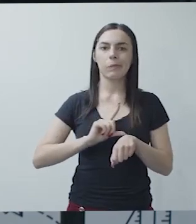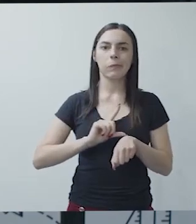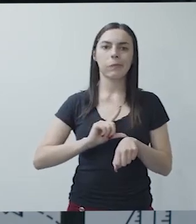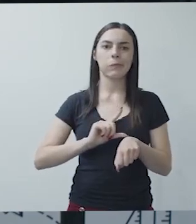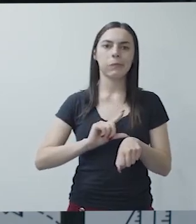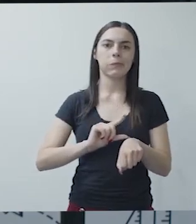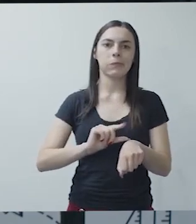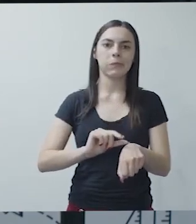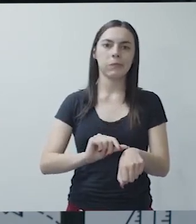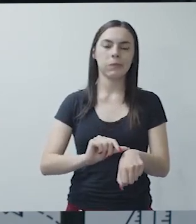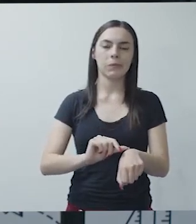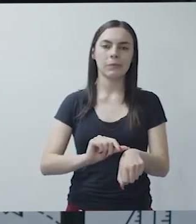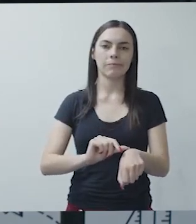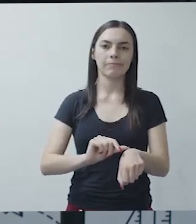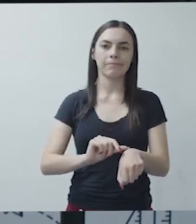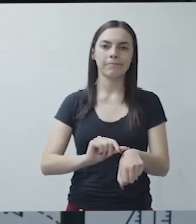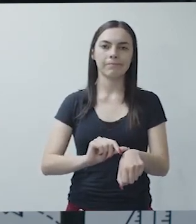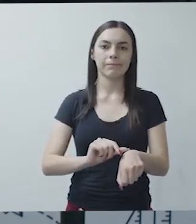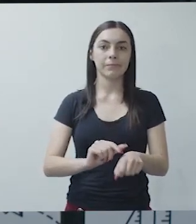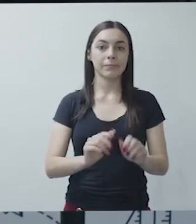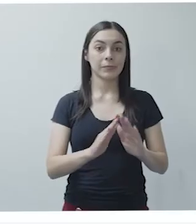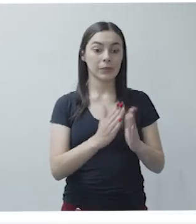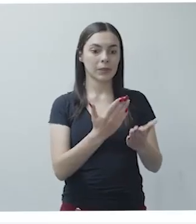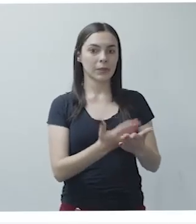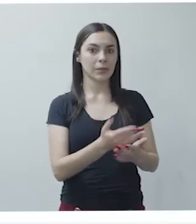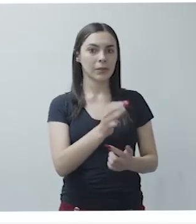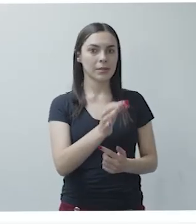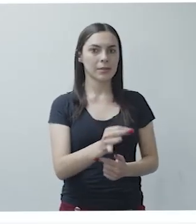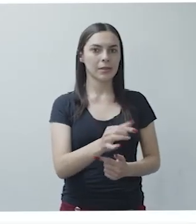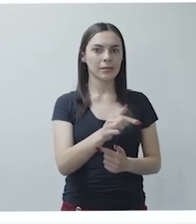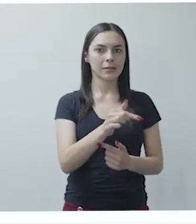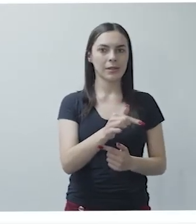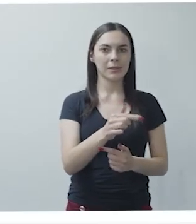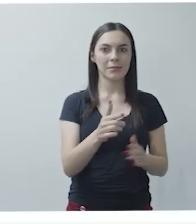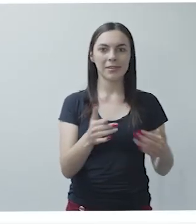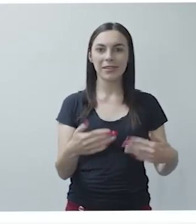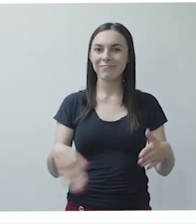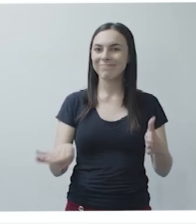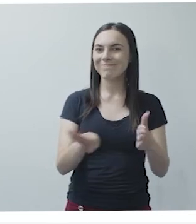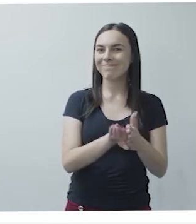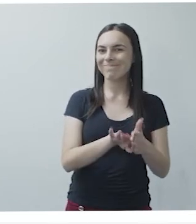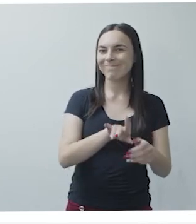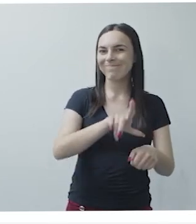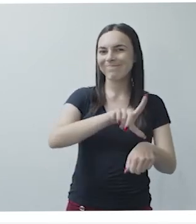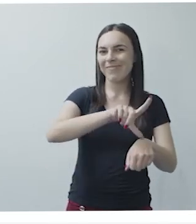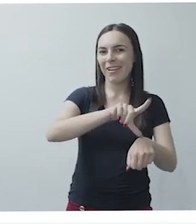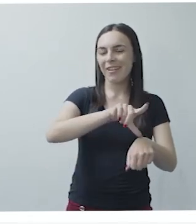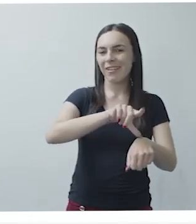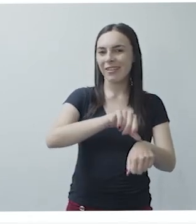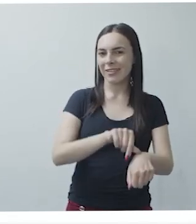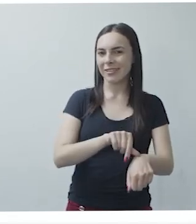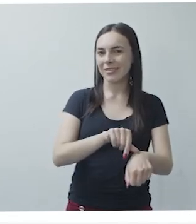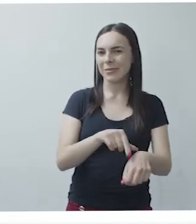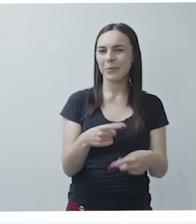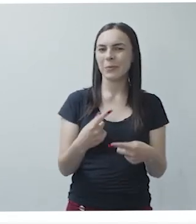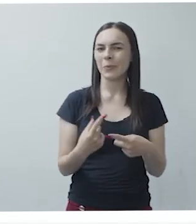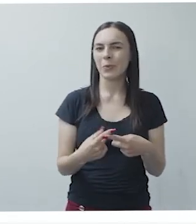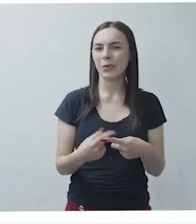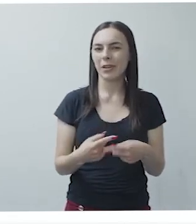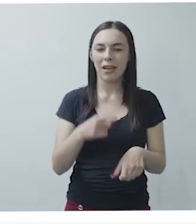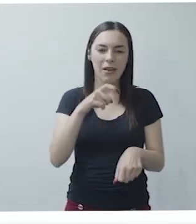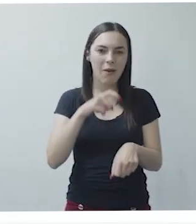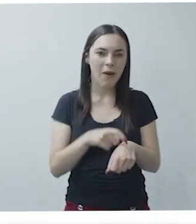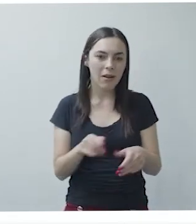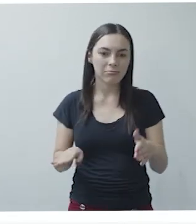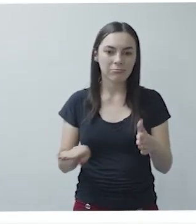deveria estar na escola, tá? Então, a Ana chegou atrasada, né? Ela perdeu o horário